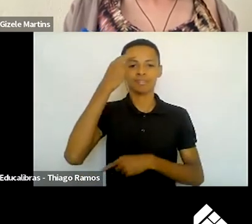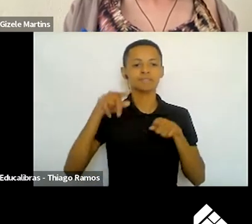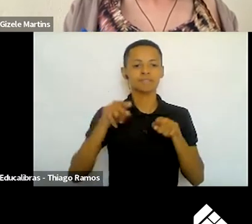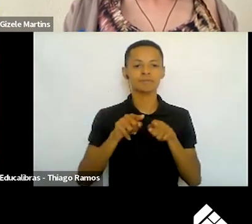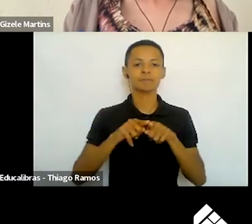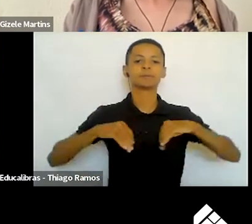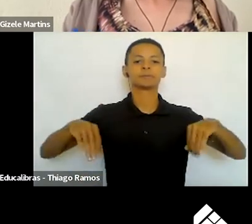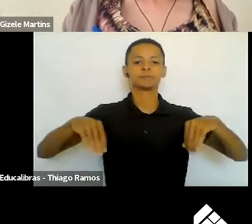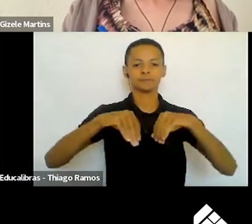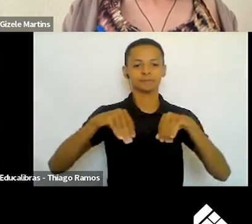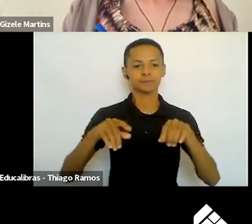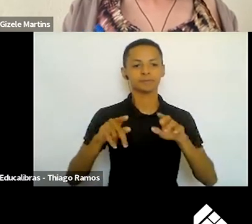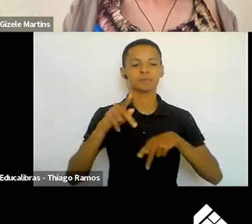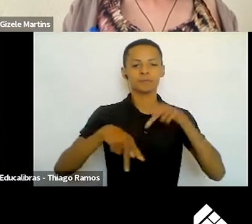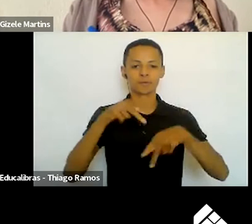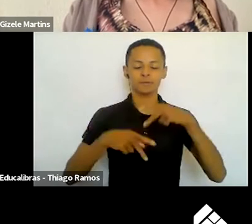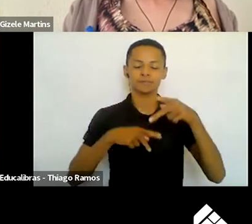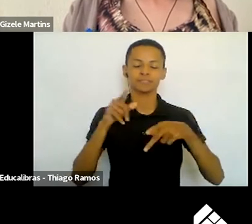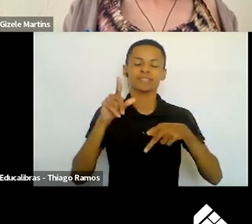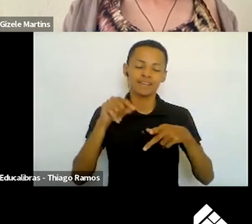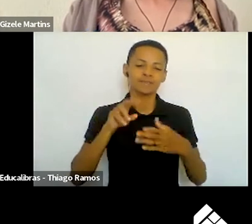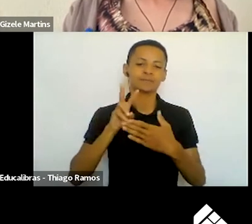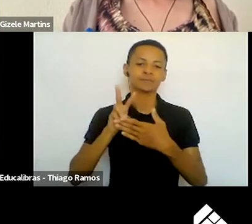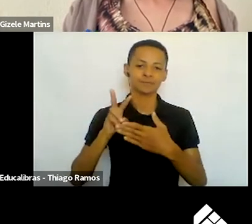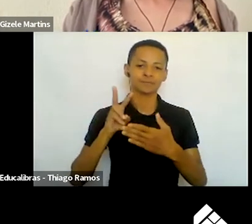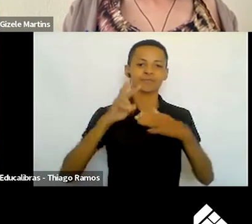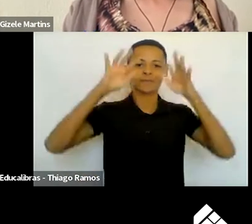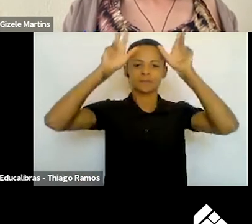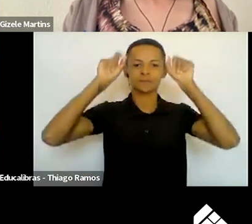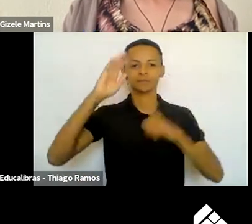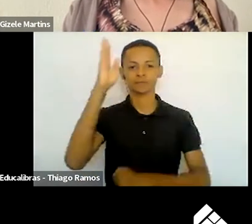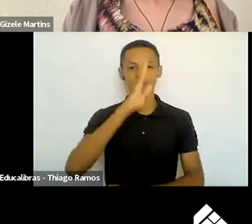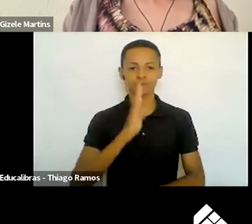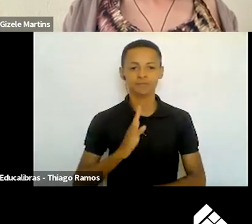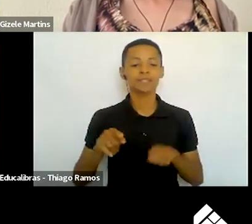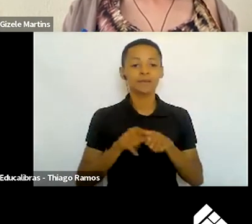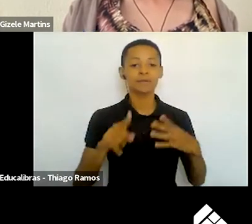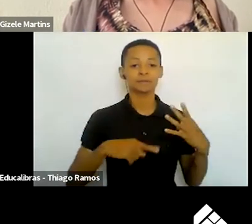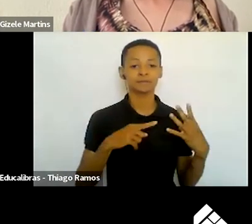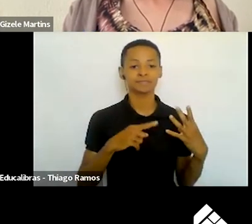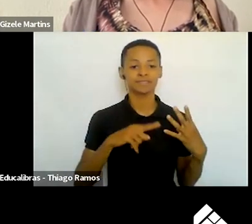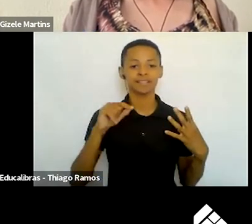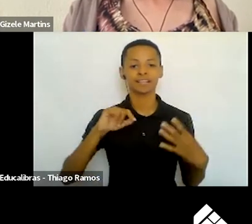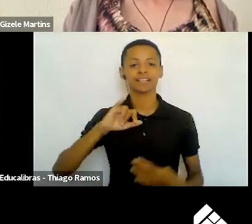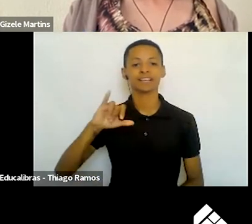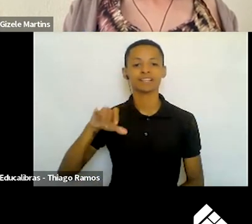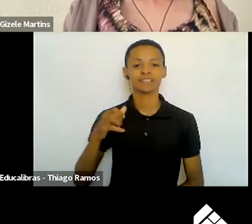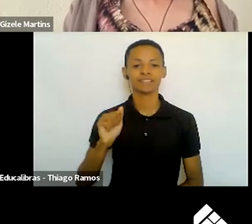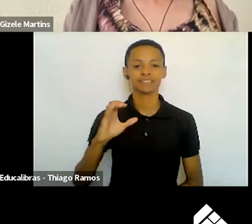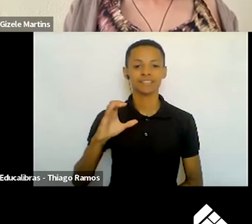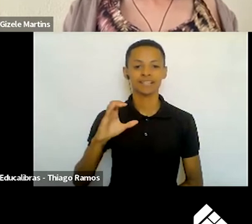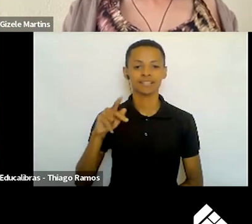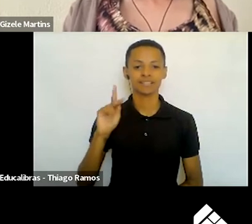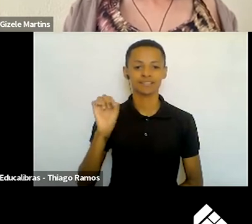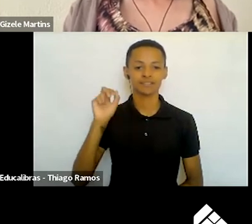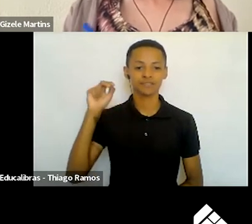povos indígenas na Amazônia brasileira. Em quarto lugar, gostaria de apresentar o Jackson Augusto, que integra